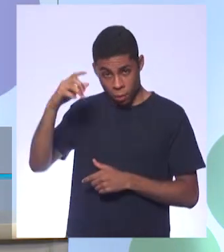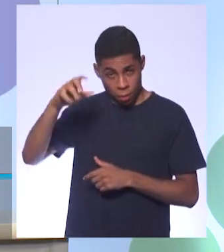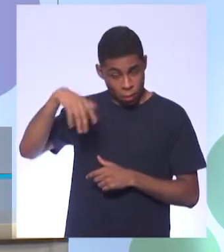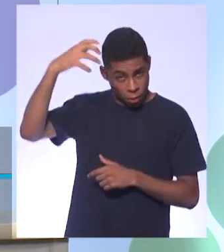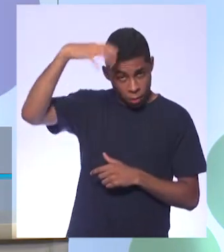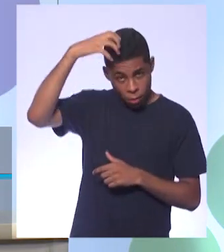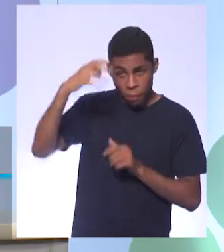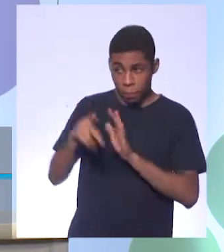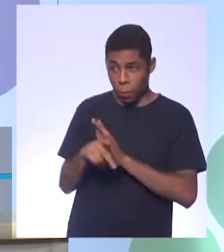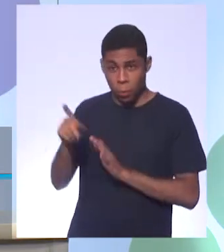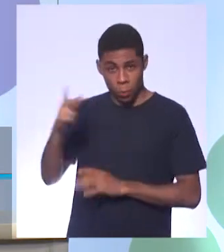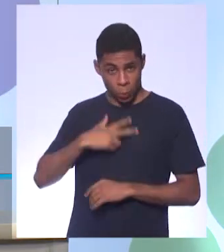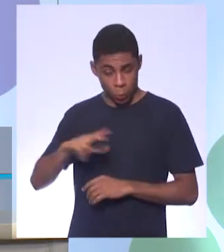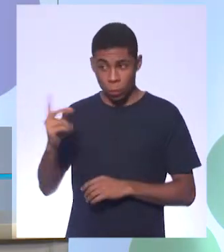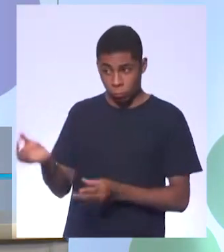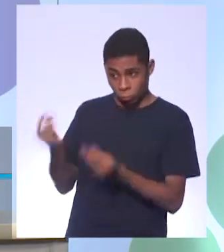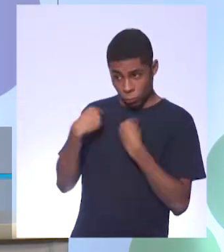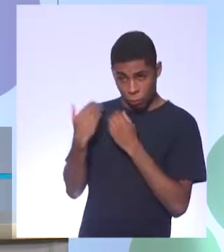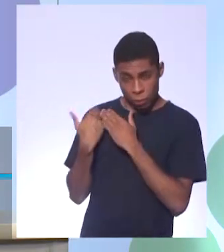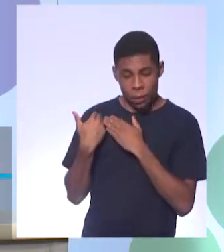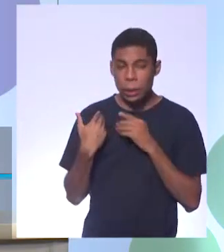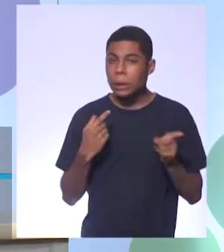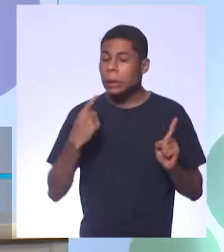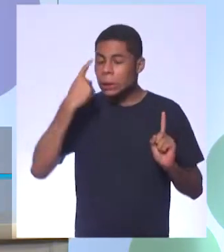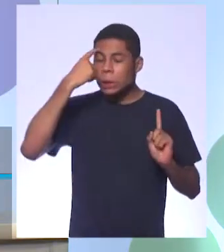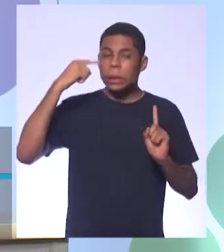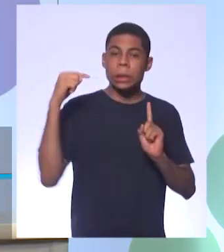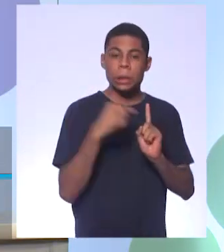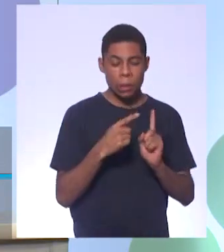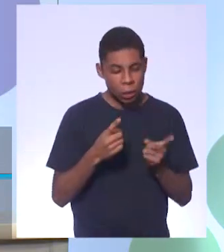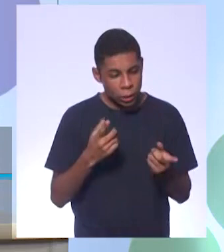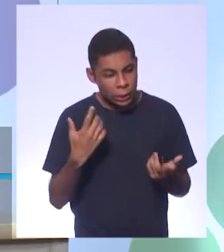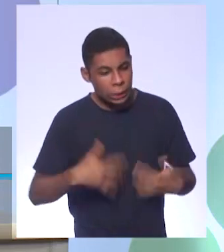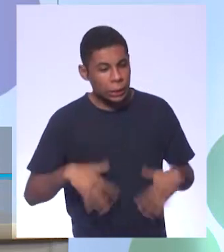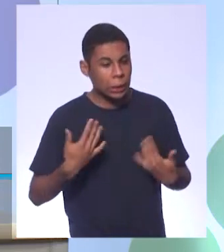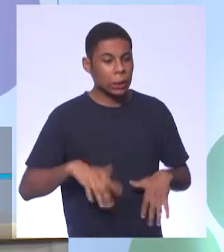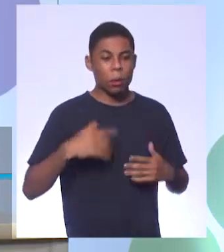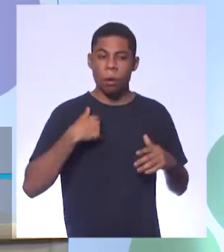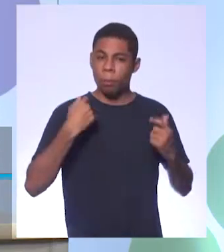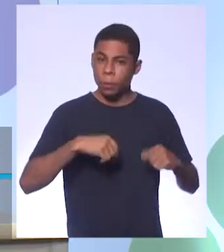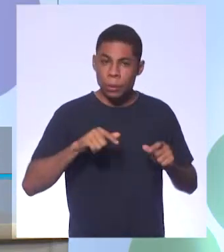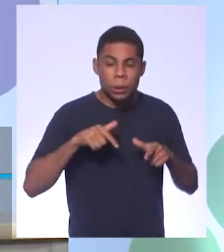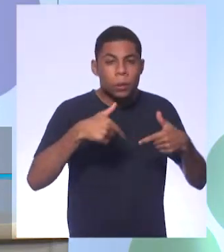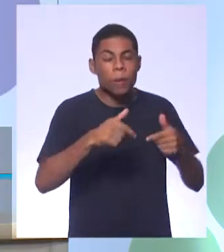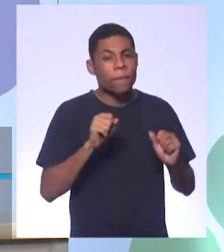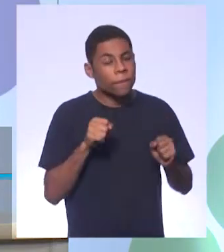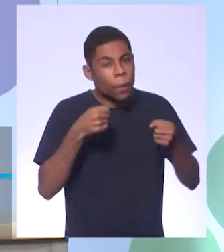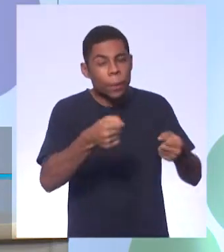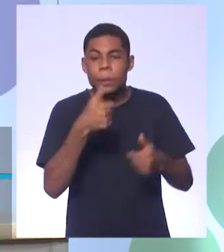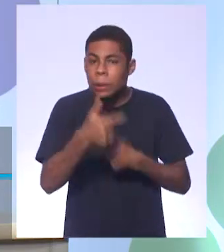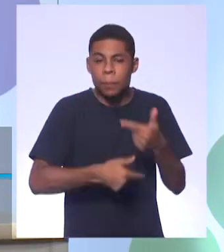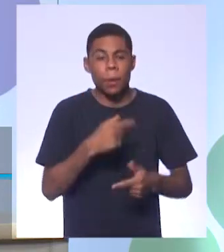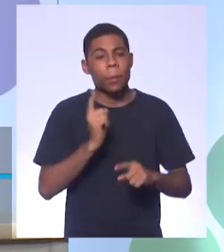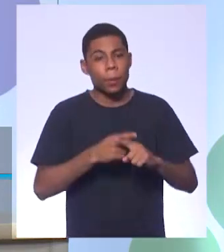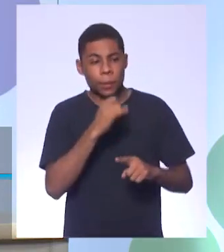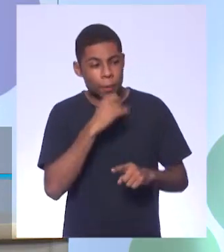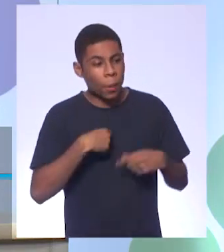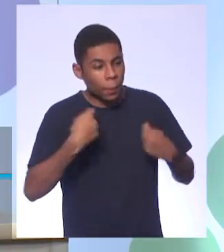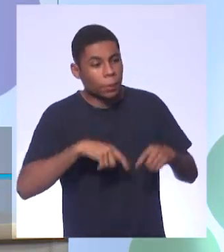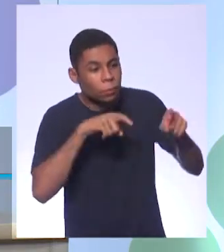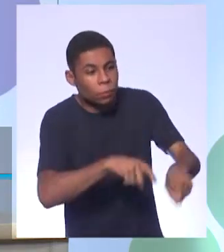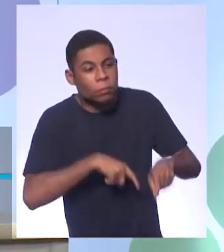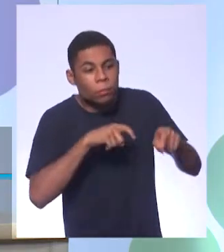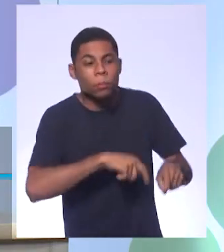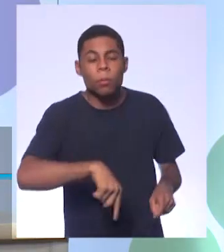eles viram que o desafio talvez fosse um pouco, né, era grande demais, né, porque eu tenho que implantar aqui uma fazenda de cana-de-açúcar,